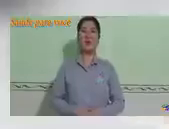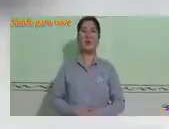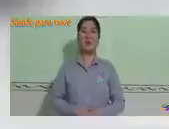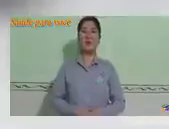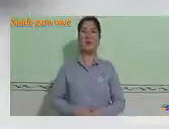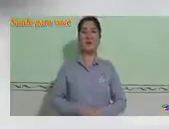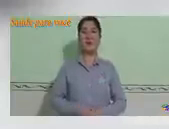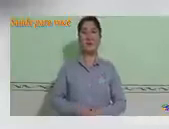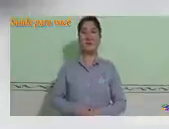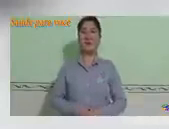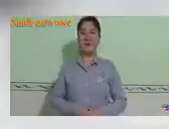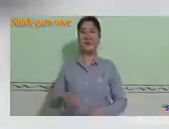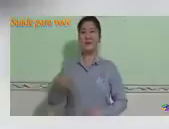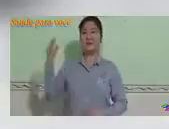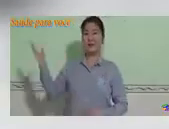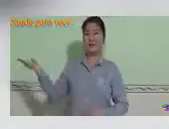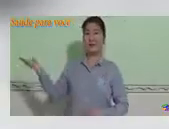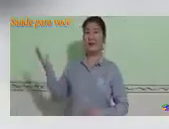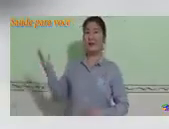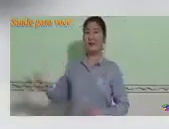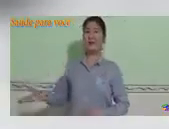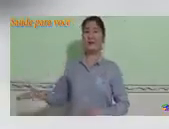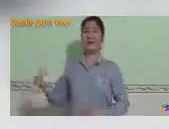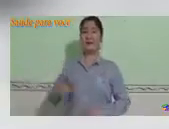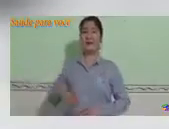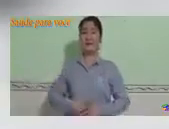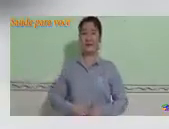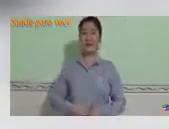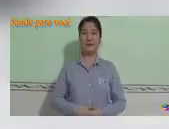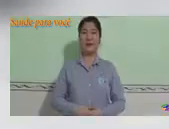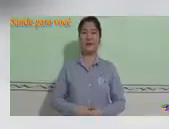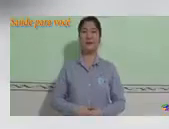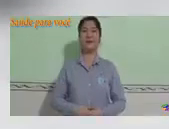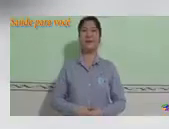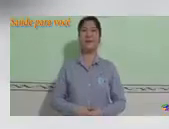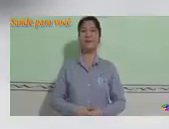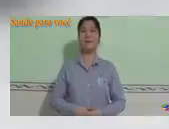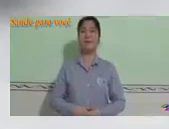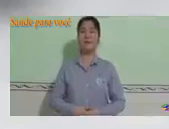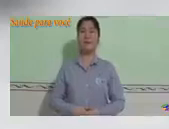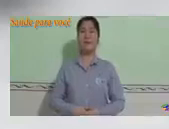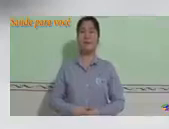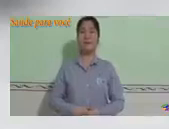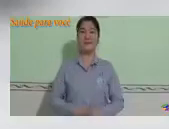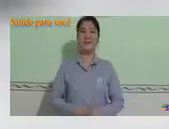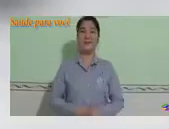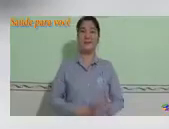O acento circunflexo MAGA3 é um tipo de gordura boa para o organismo, vírgula, que o E acento agudo